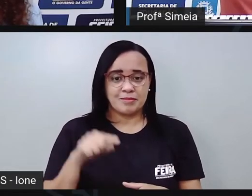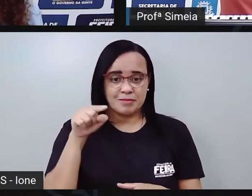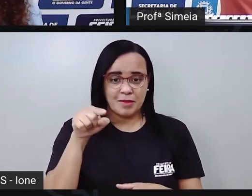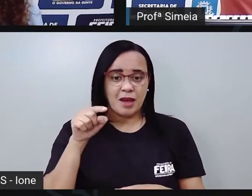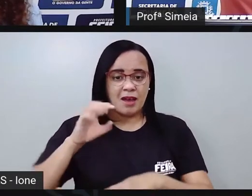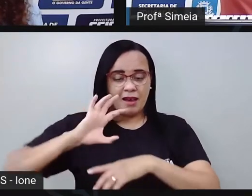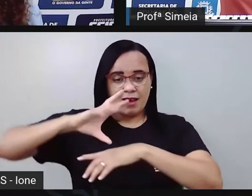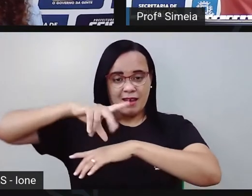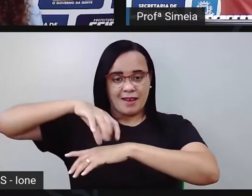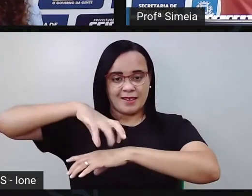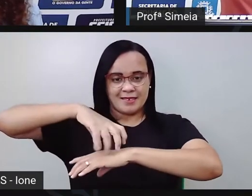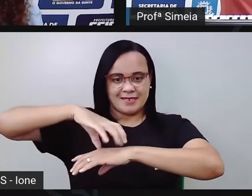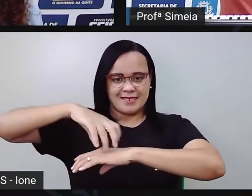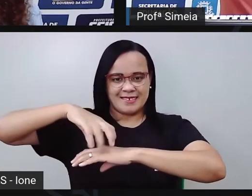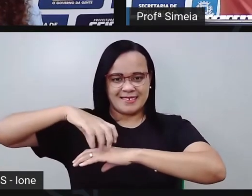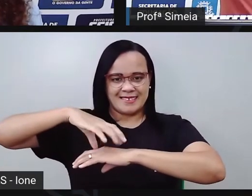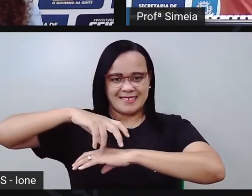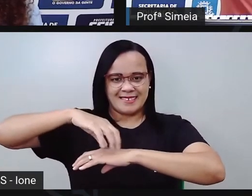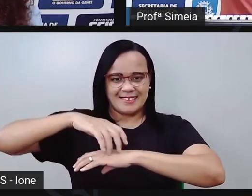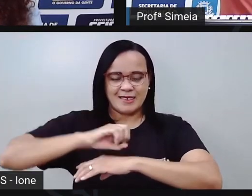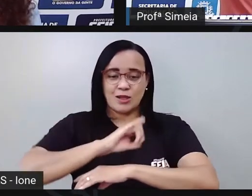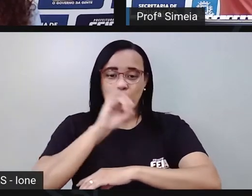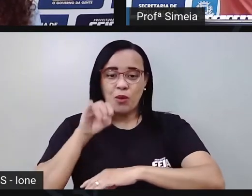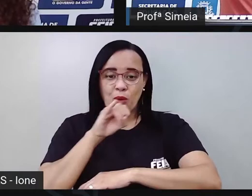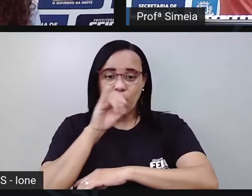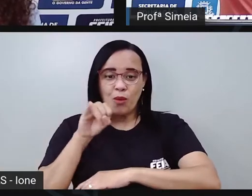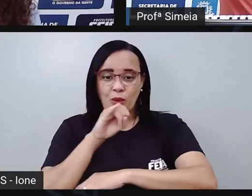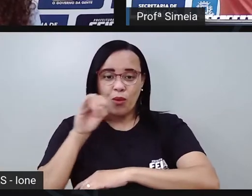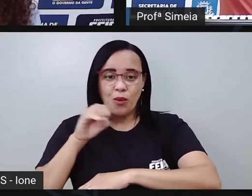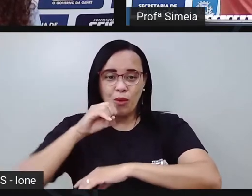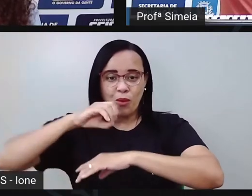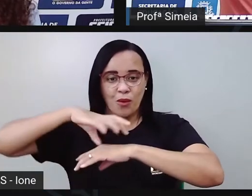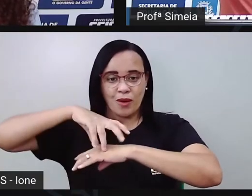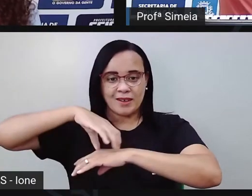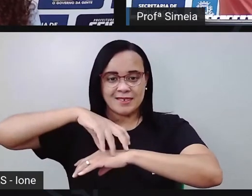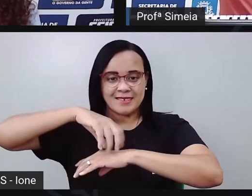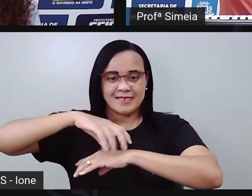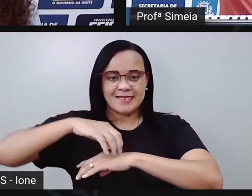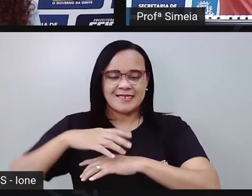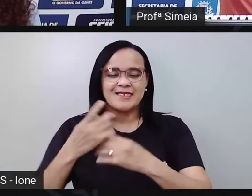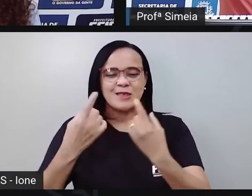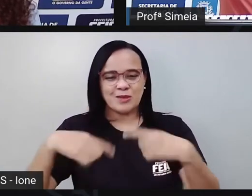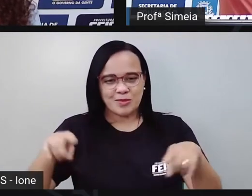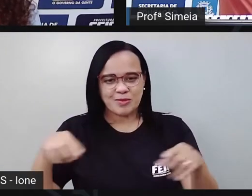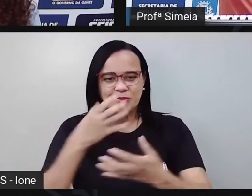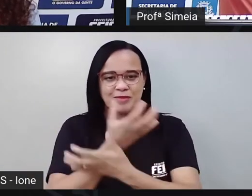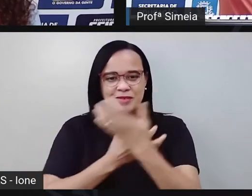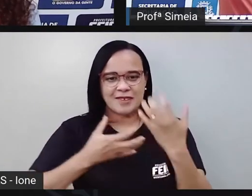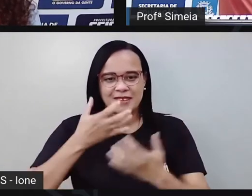Aranha Olá dona aranha vamos cantar